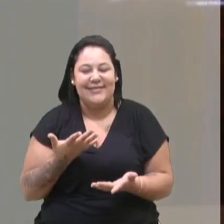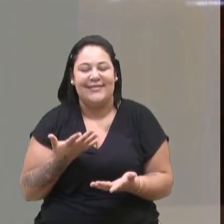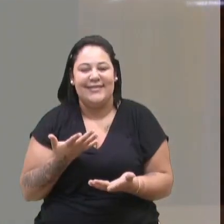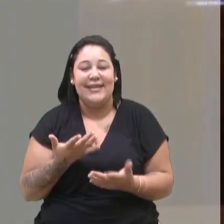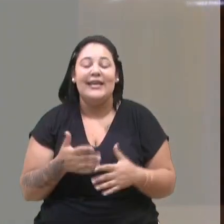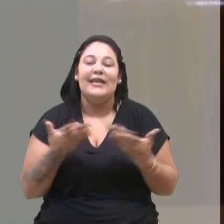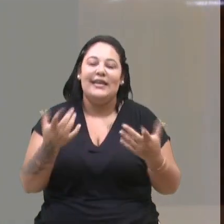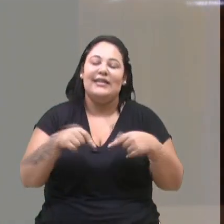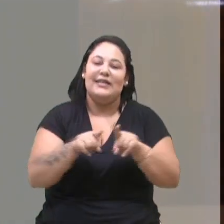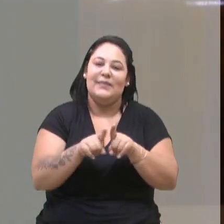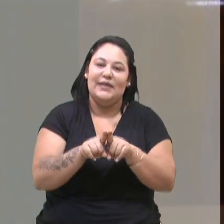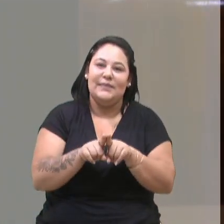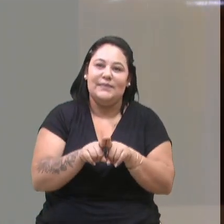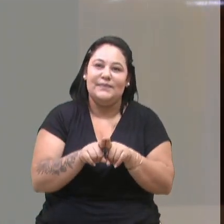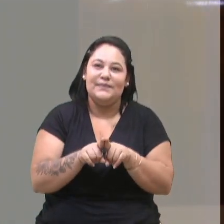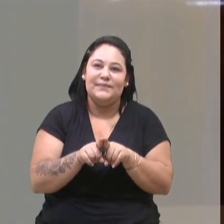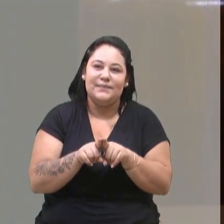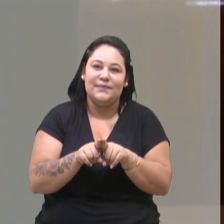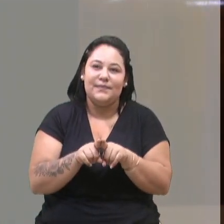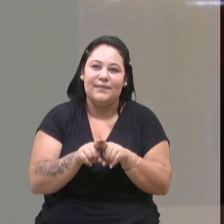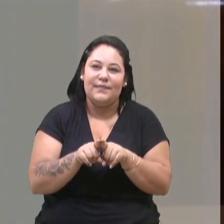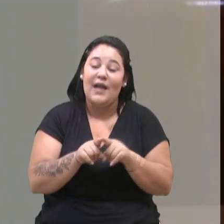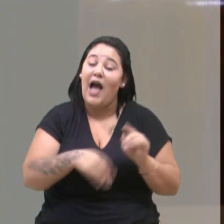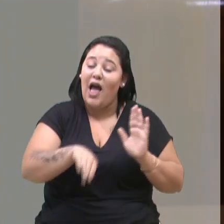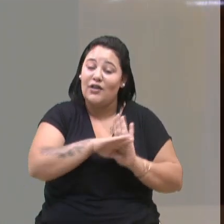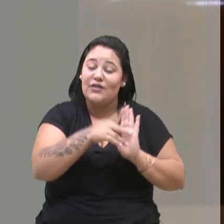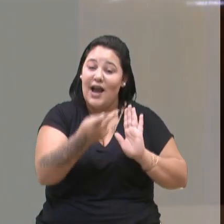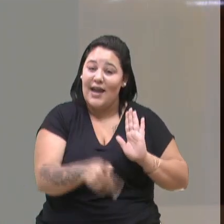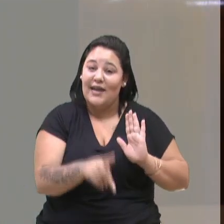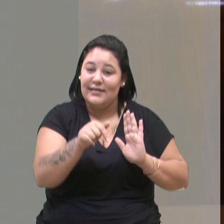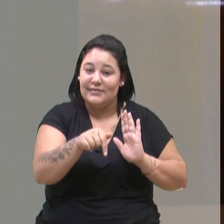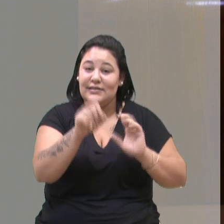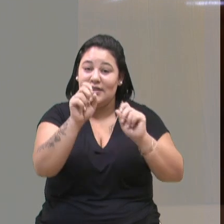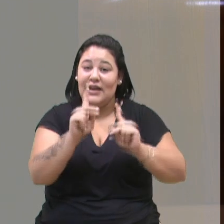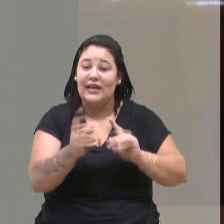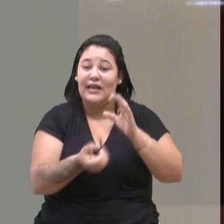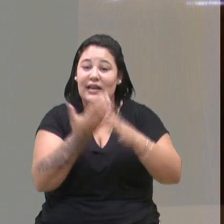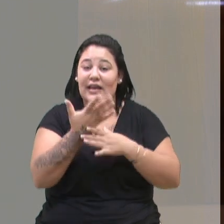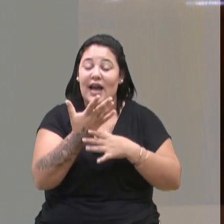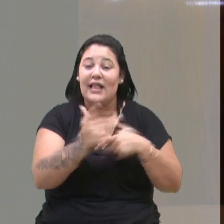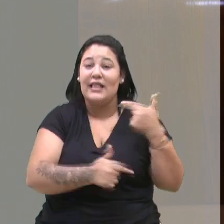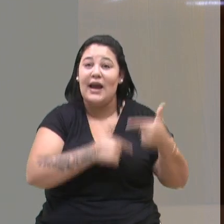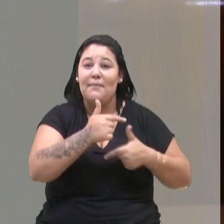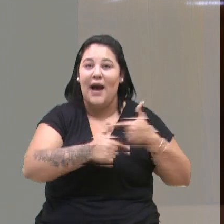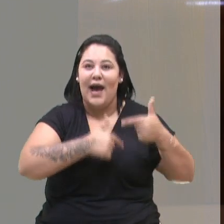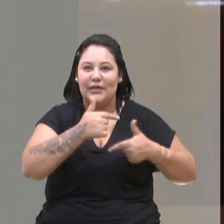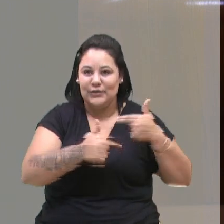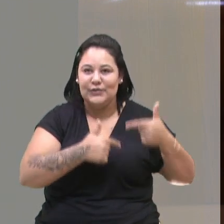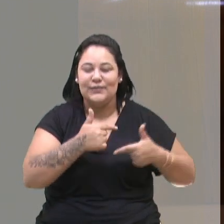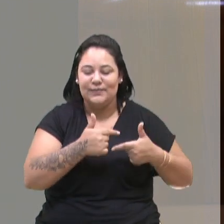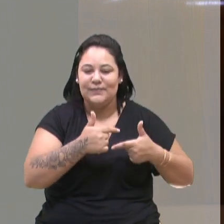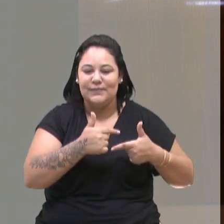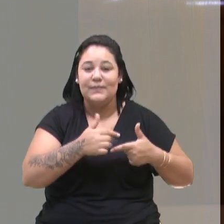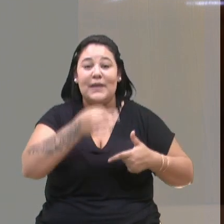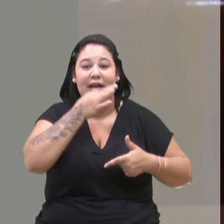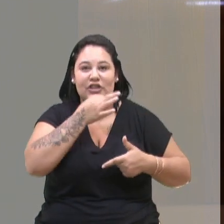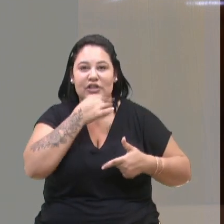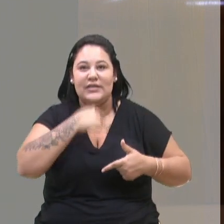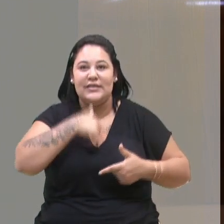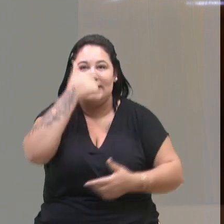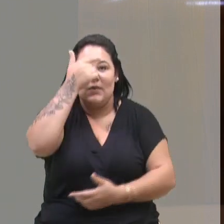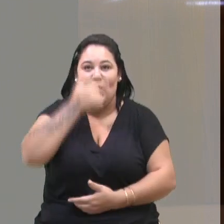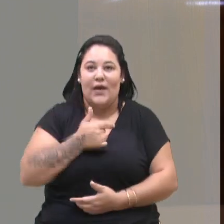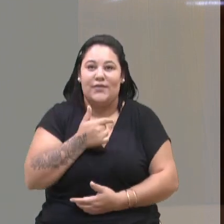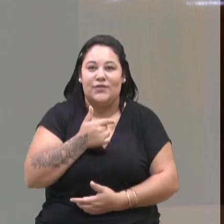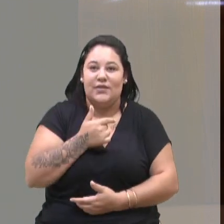Também trouxe aqui para essa casa quem gera emprego, quem gera renda, né? Eu acho que o empresário,